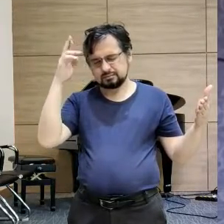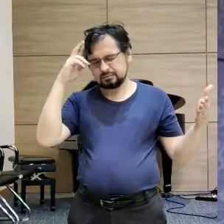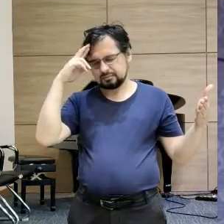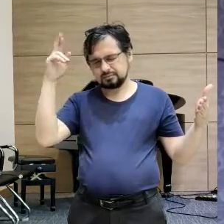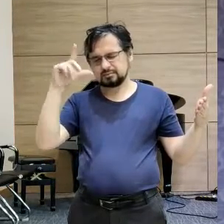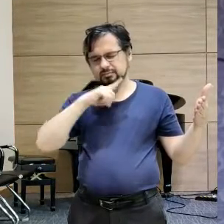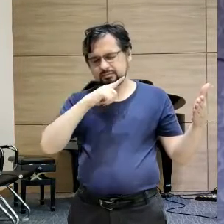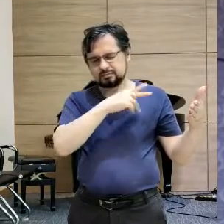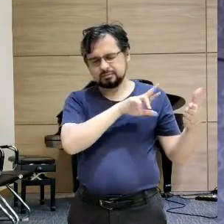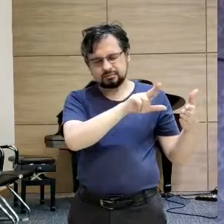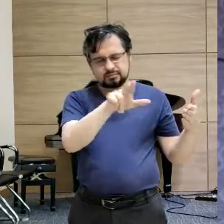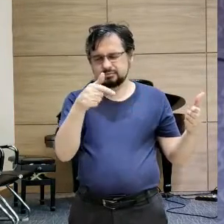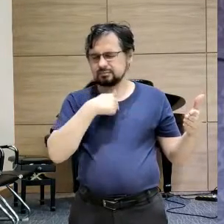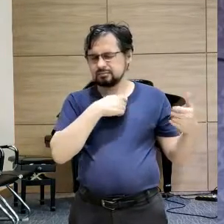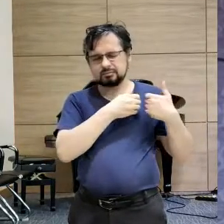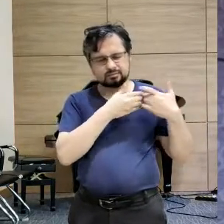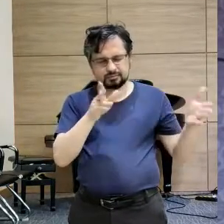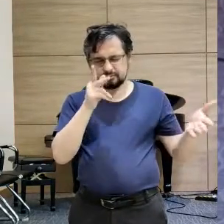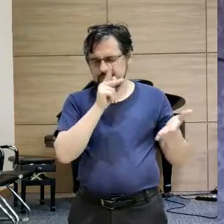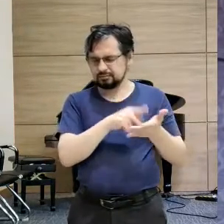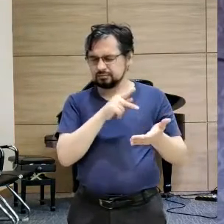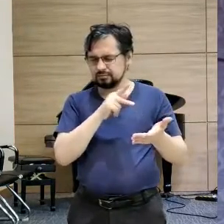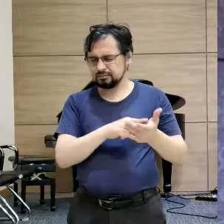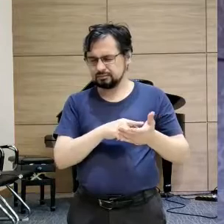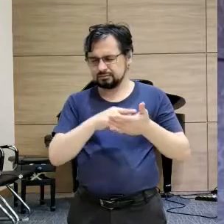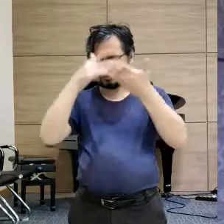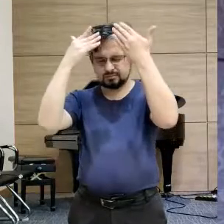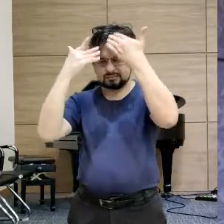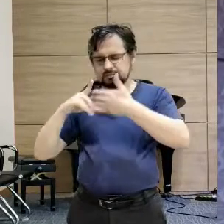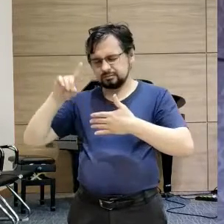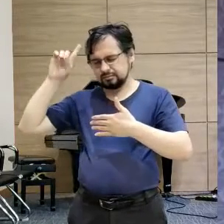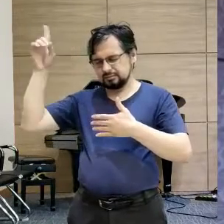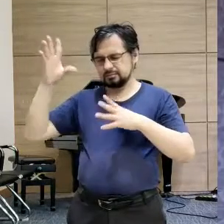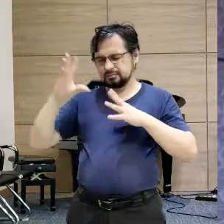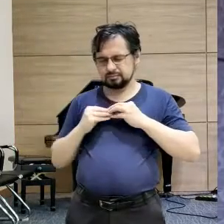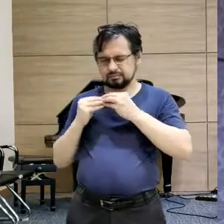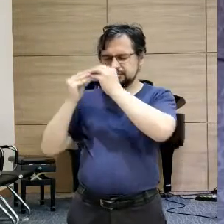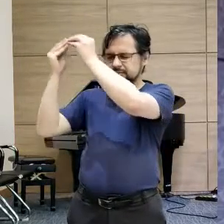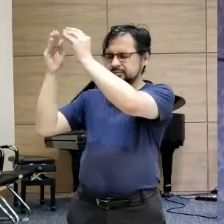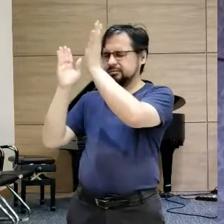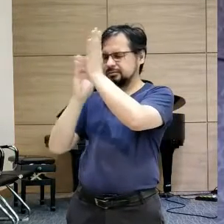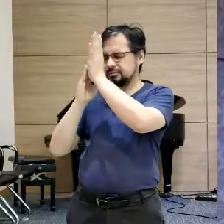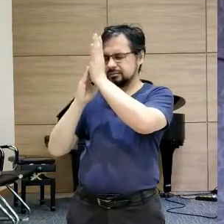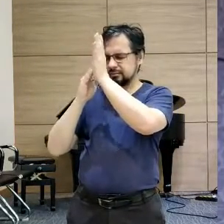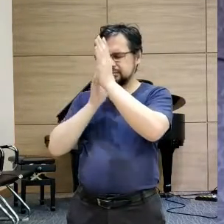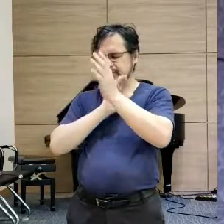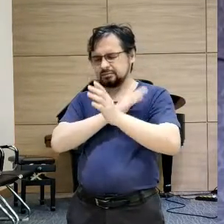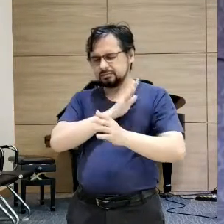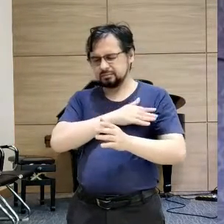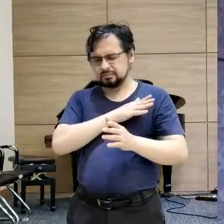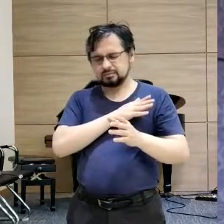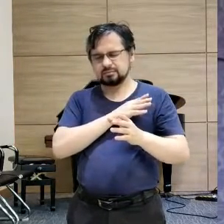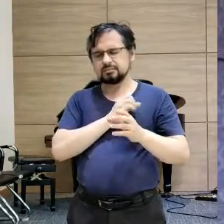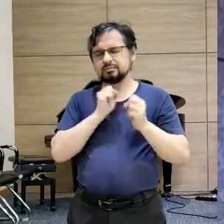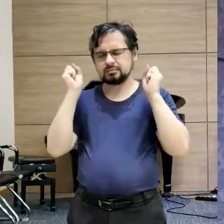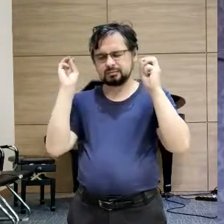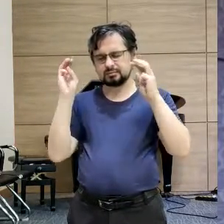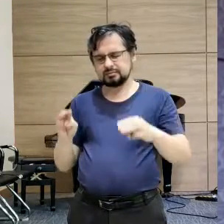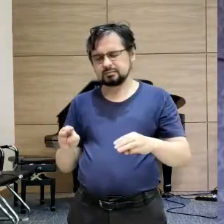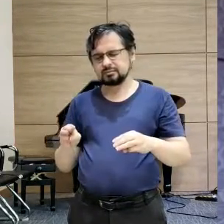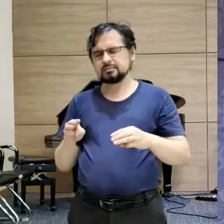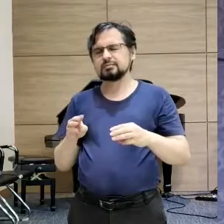que estão se abrindo verdadeiramente na tua presença. Recebe esses corações. Senhor Pai, às vezes o